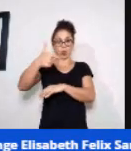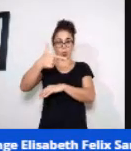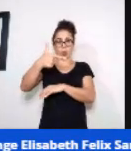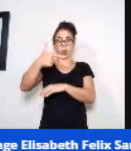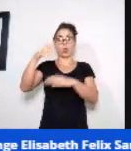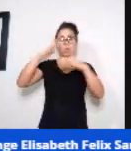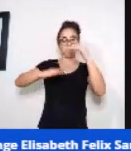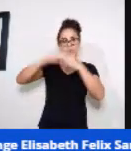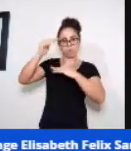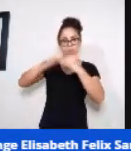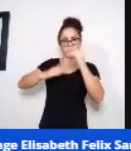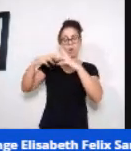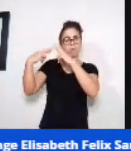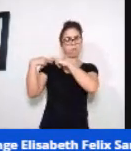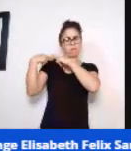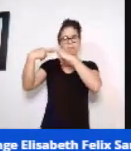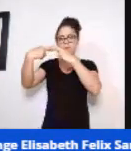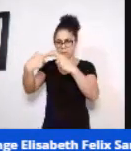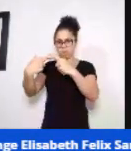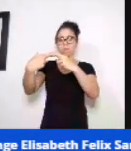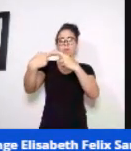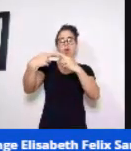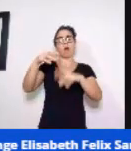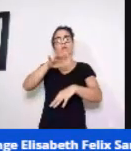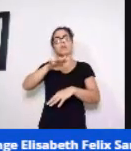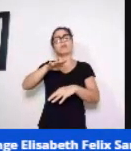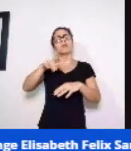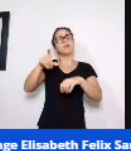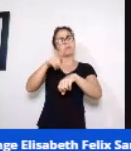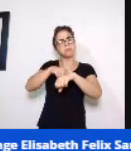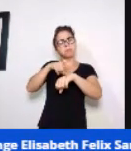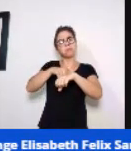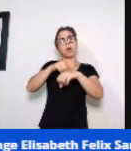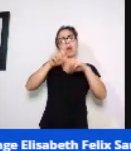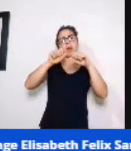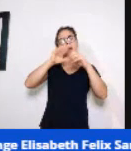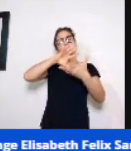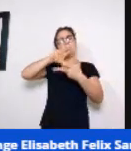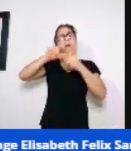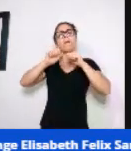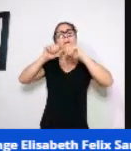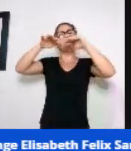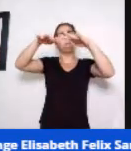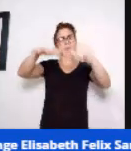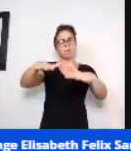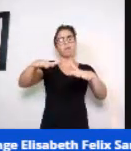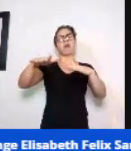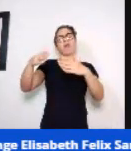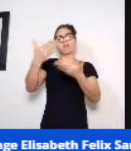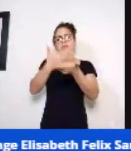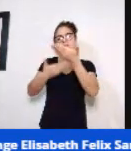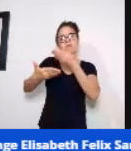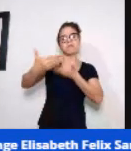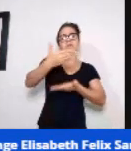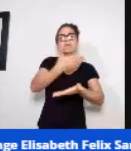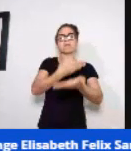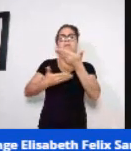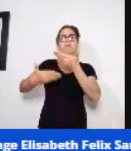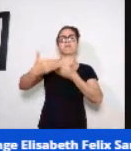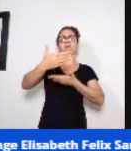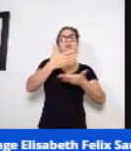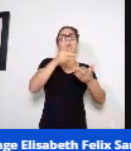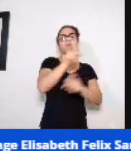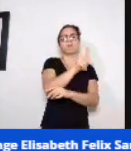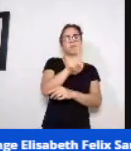nesse momento de pandemia. Por quê? Porque é a equipe técnica pedagógica que faz essa articulação entre